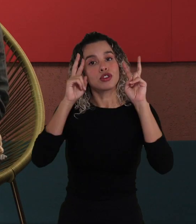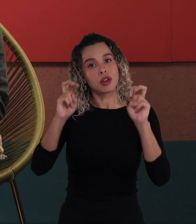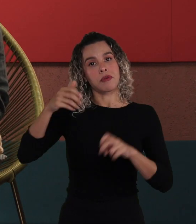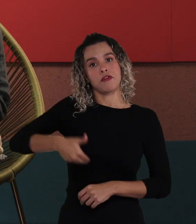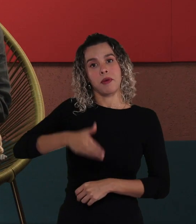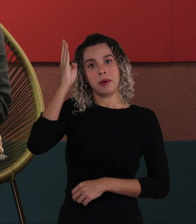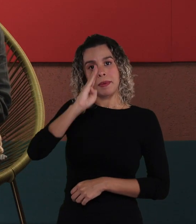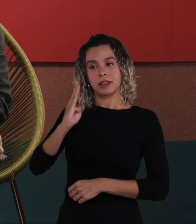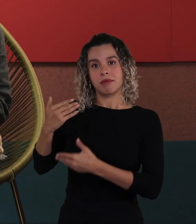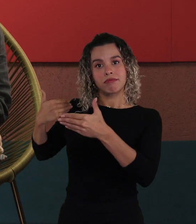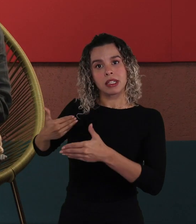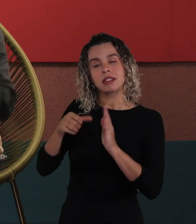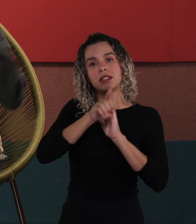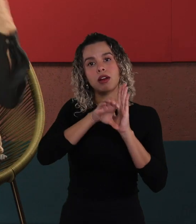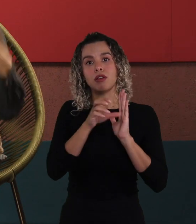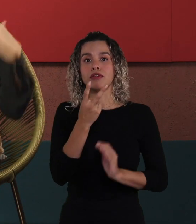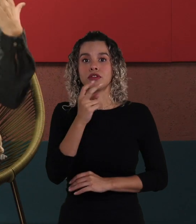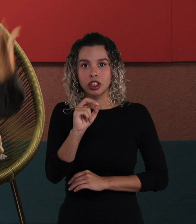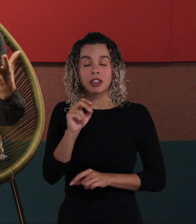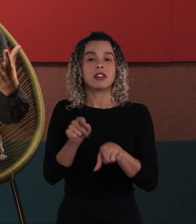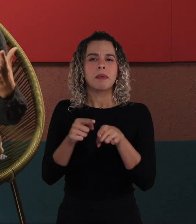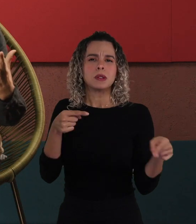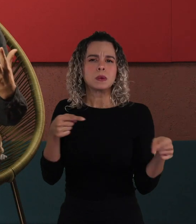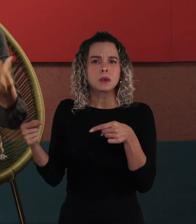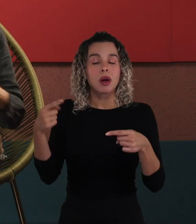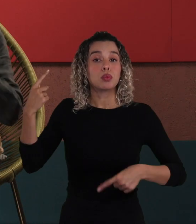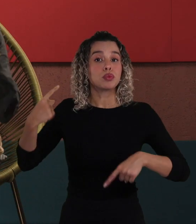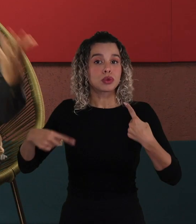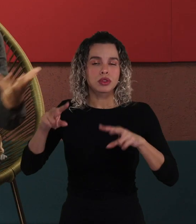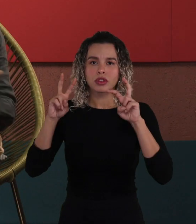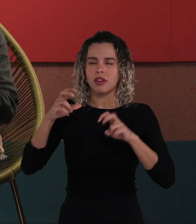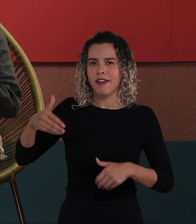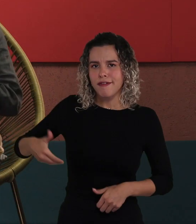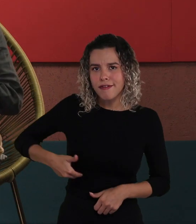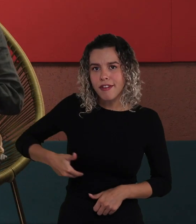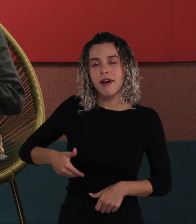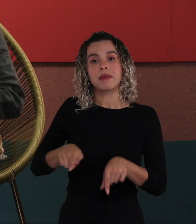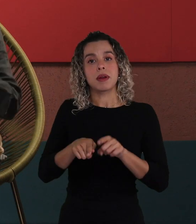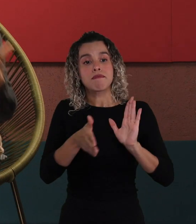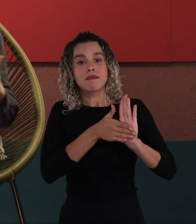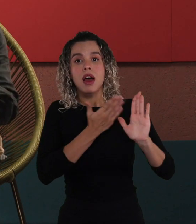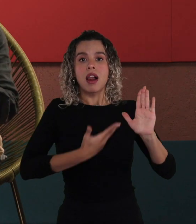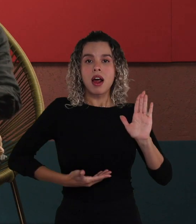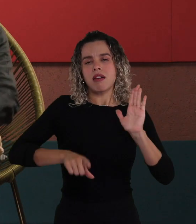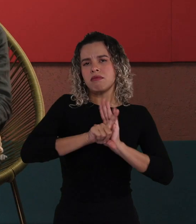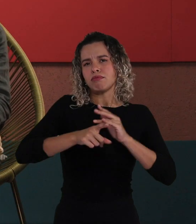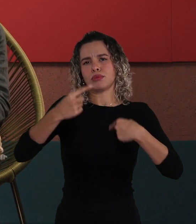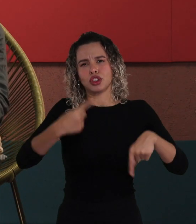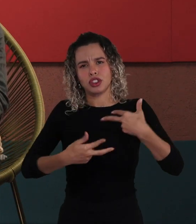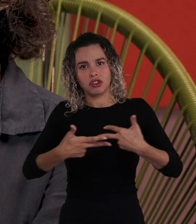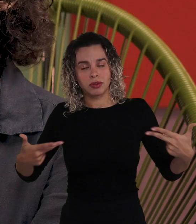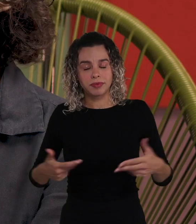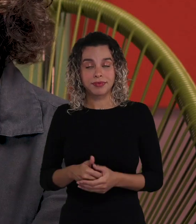no Brasil ao longo do século XX e as disputas políticas em torno da fome e das políticas que surgiram sobre